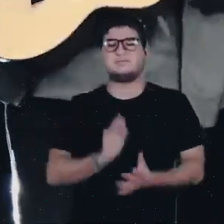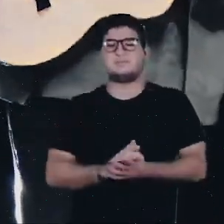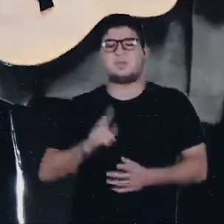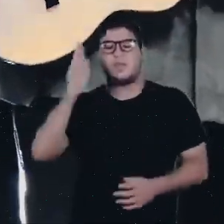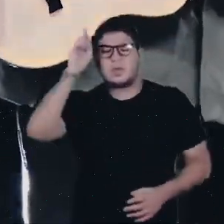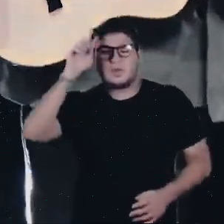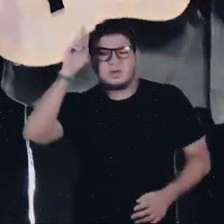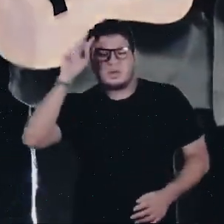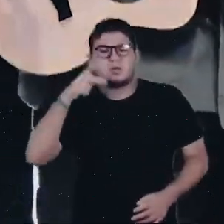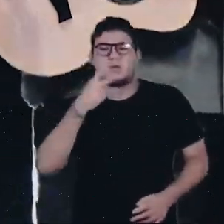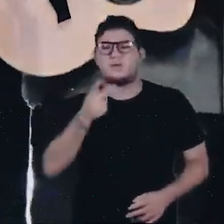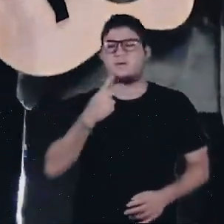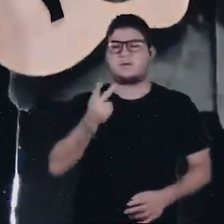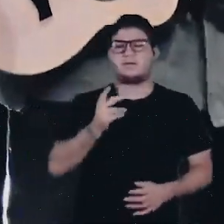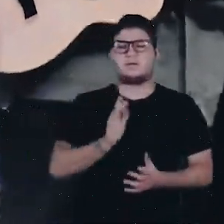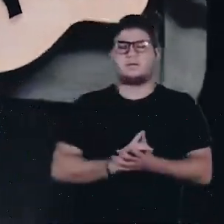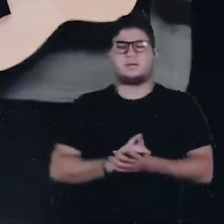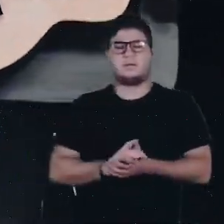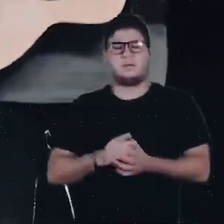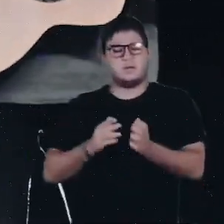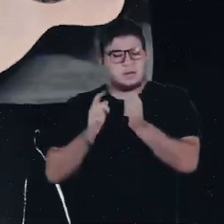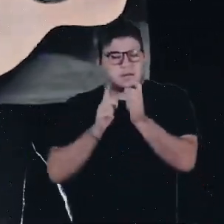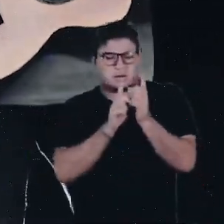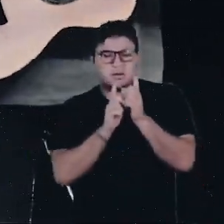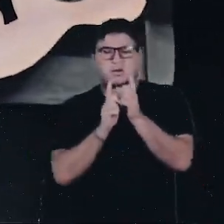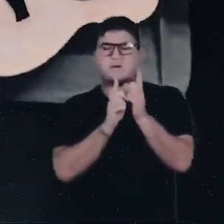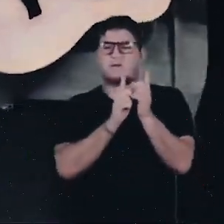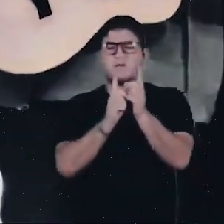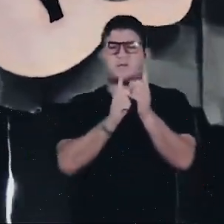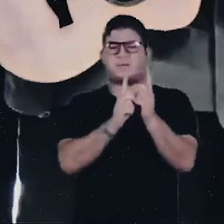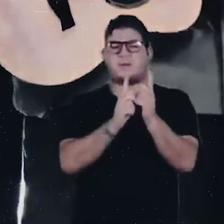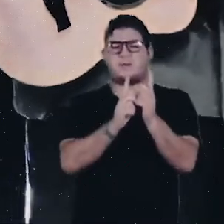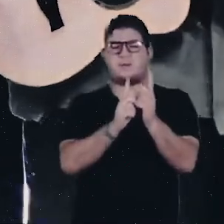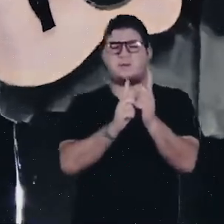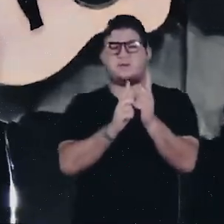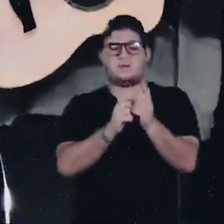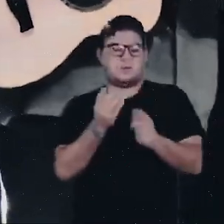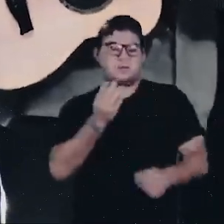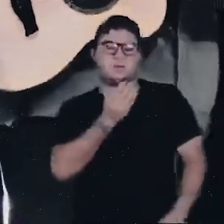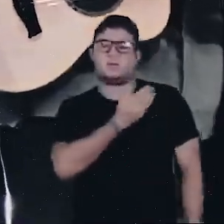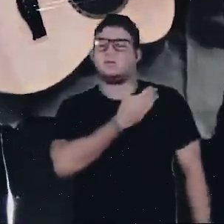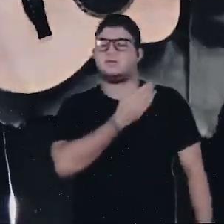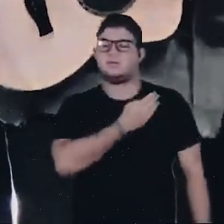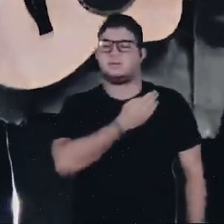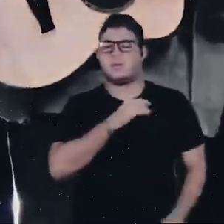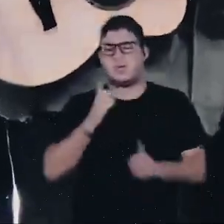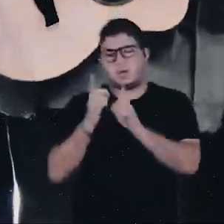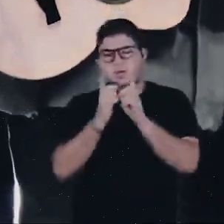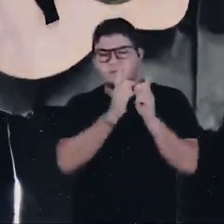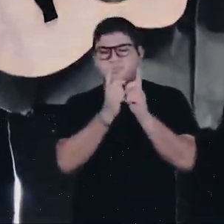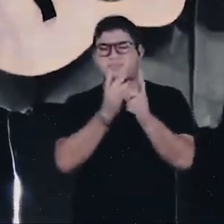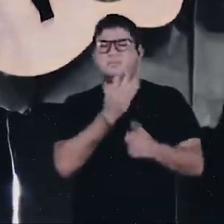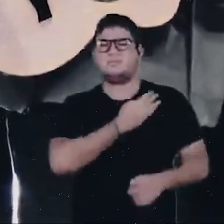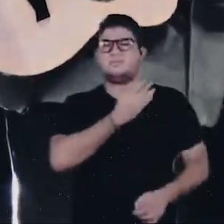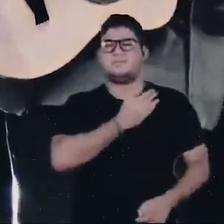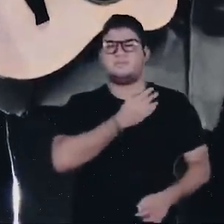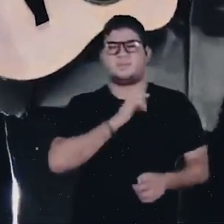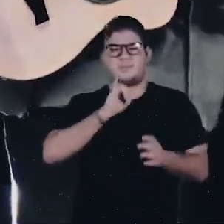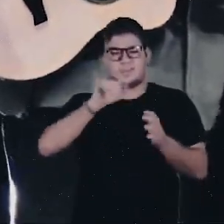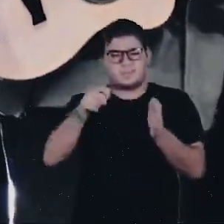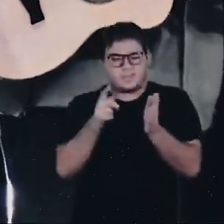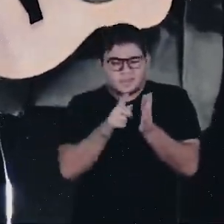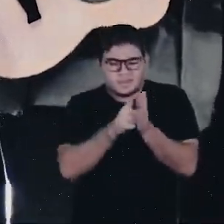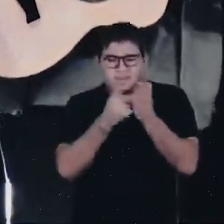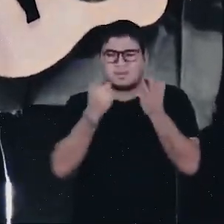E a história diz que ele estava acompanhado de um amigo, acompanhava um amigo até uma banca de jornal.